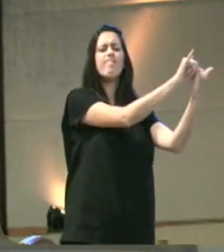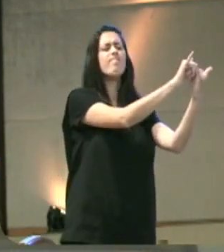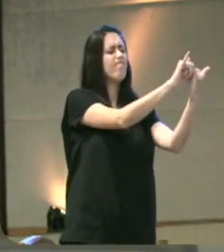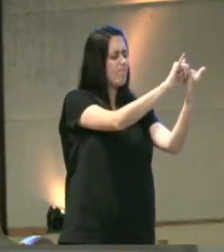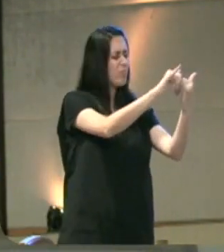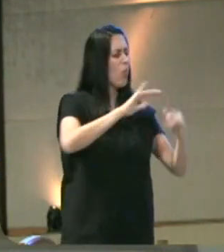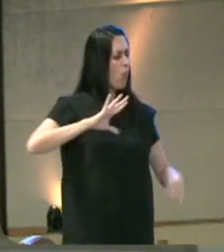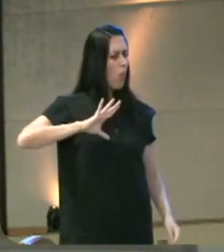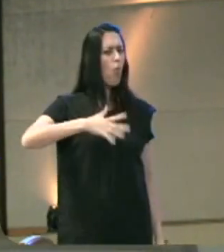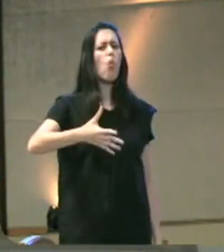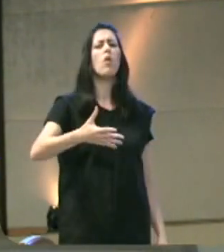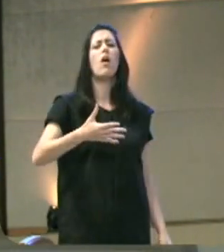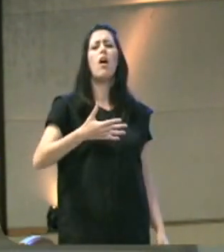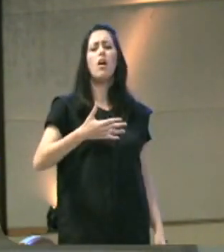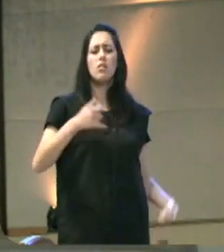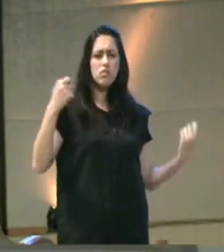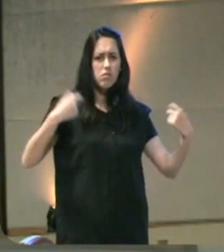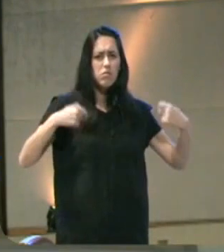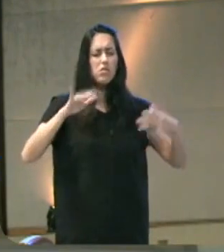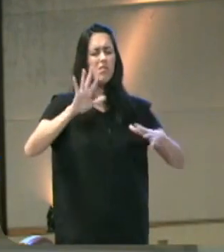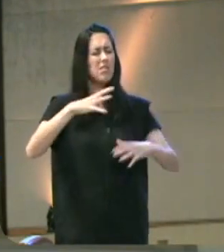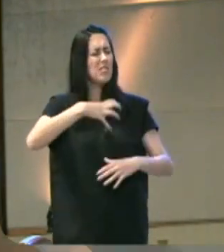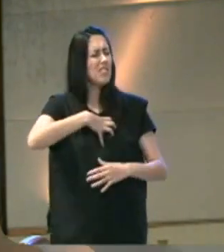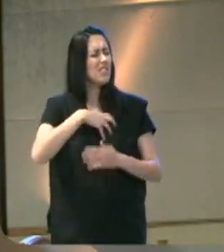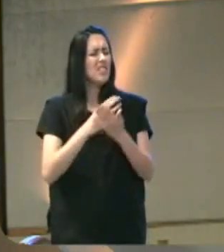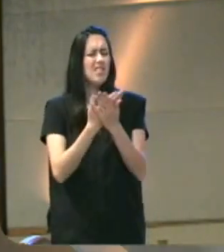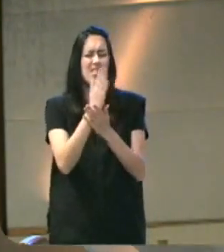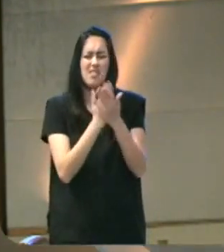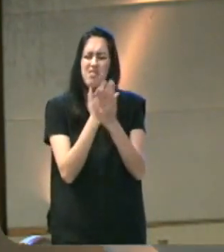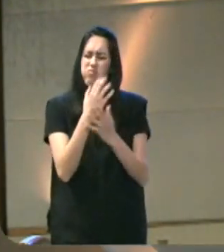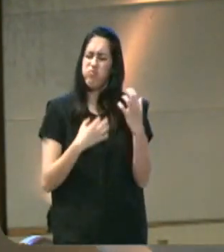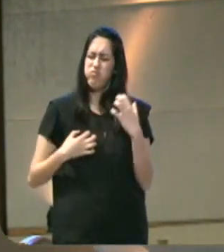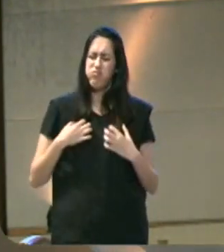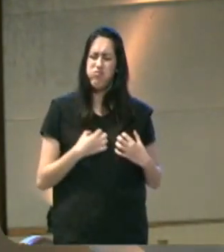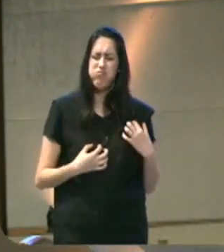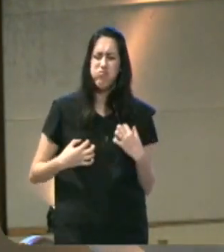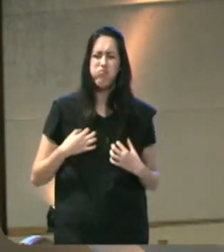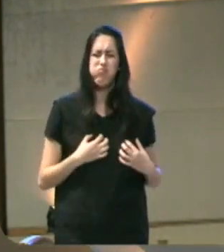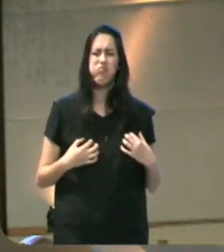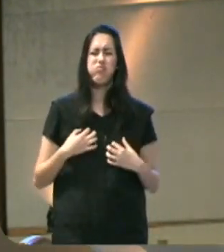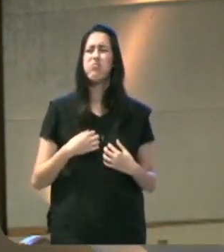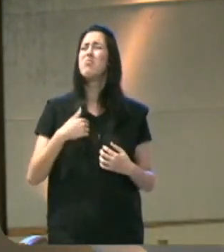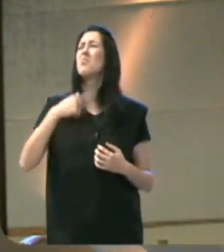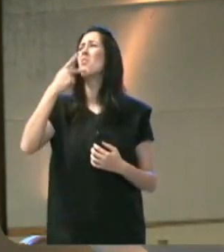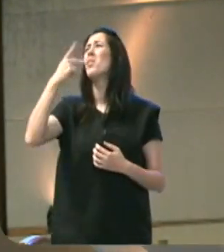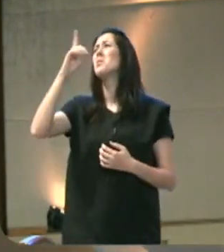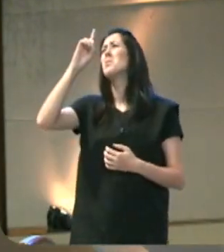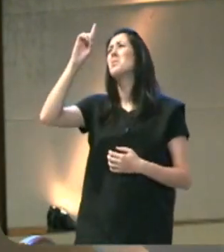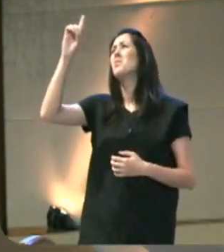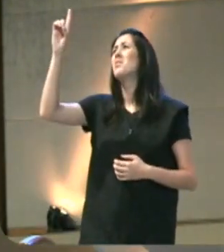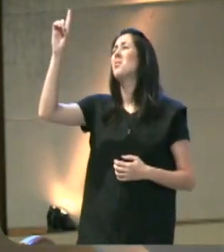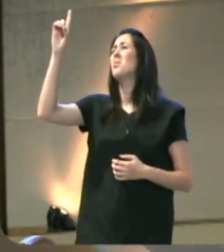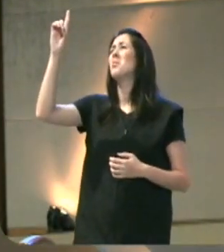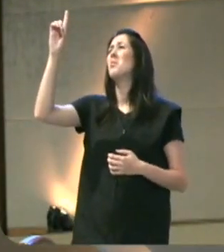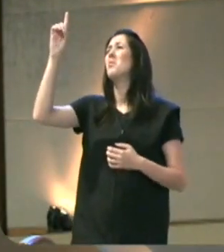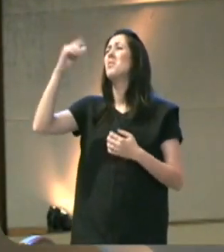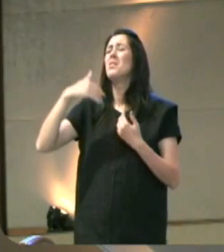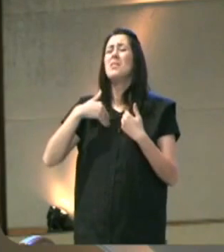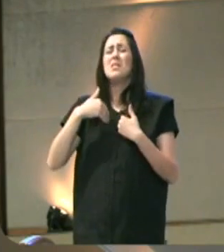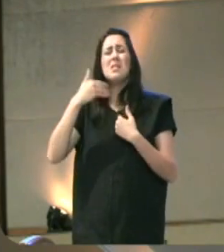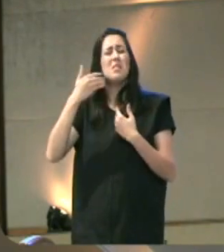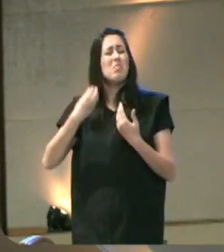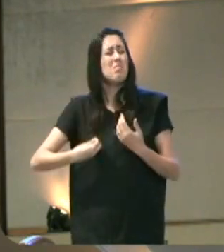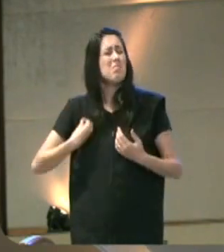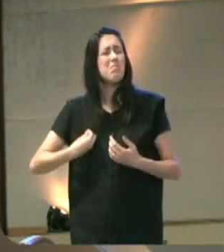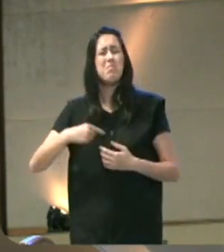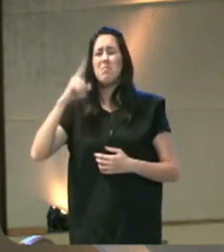os sentimentos doídos da alma nas mãos do Todo-Poderoso e dizer: Senhor, eu não sei se eu consigo ir muito além